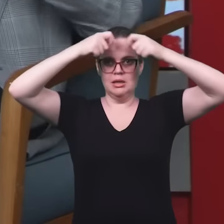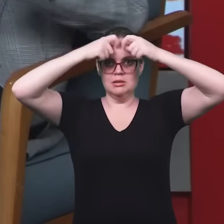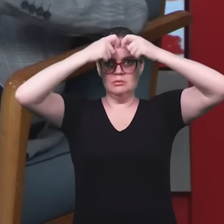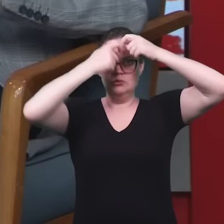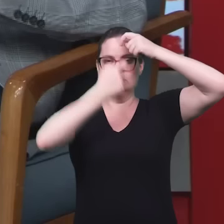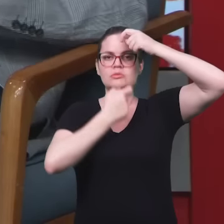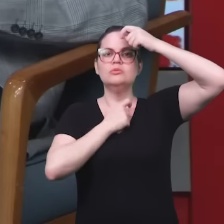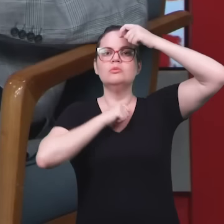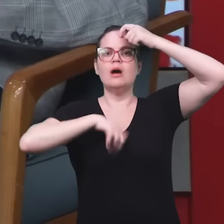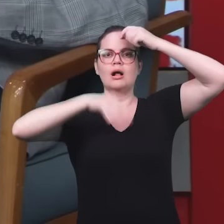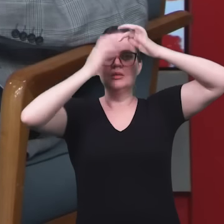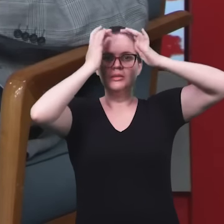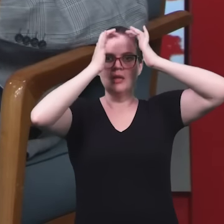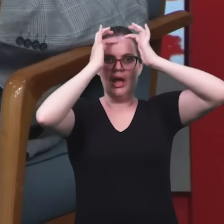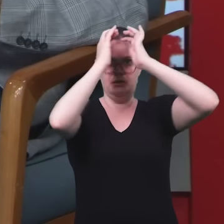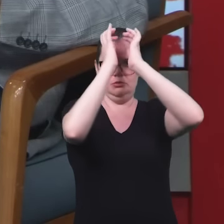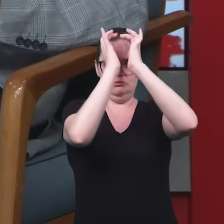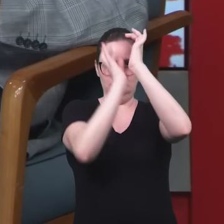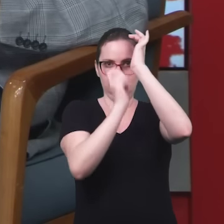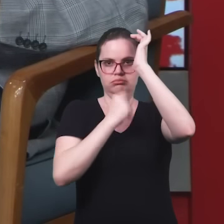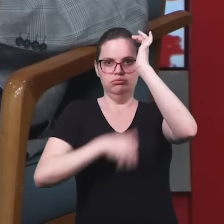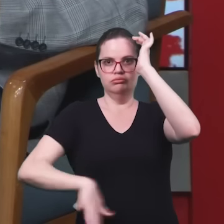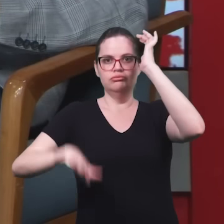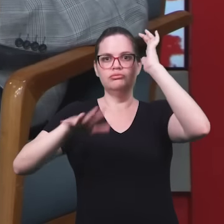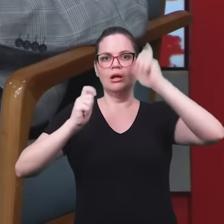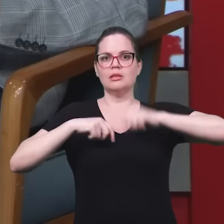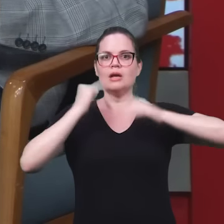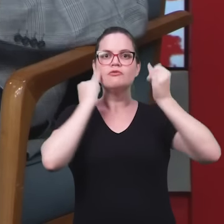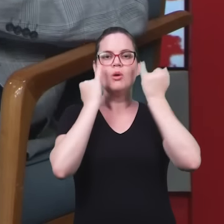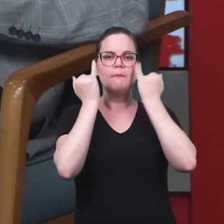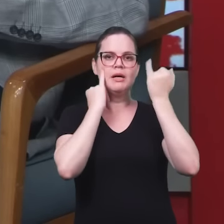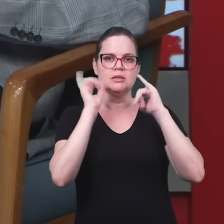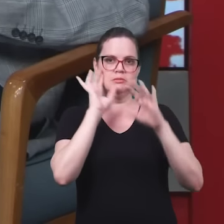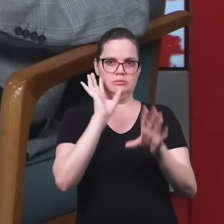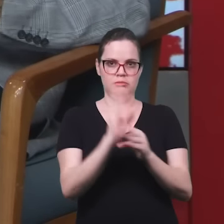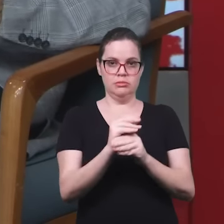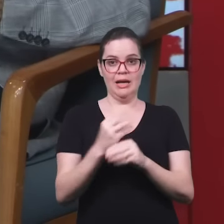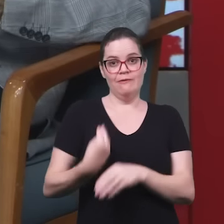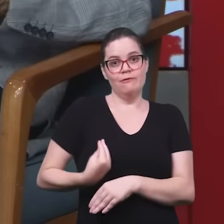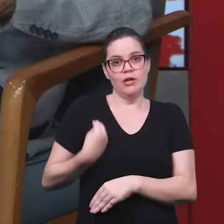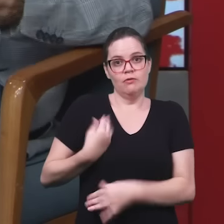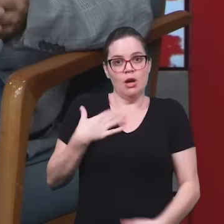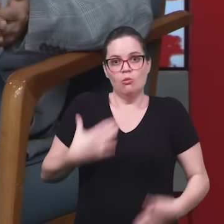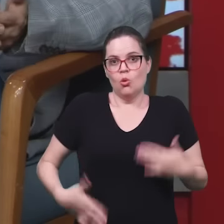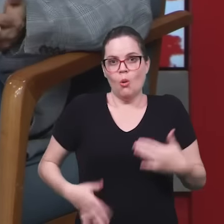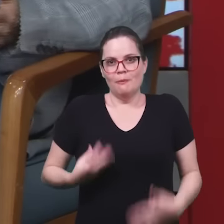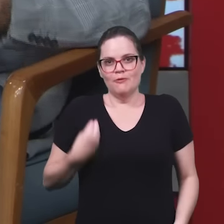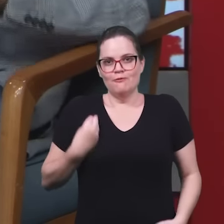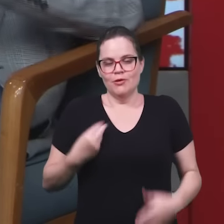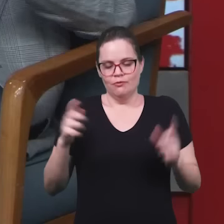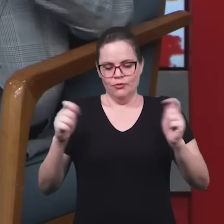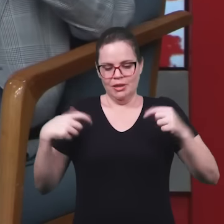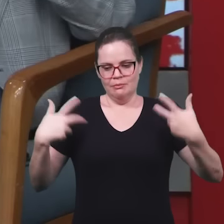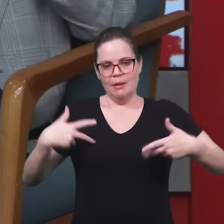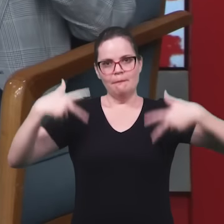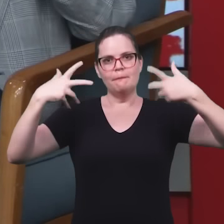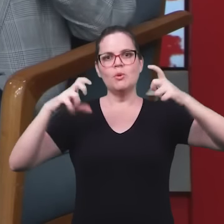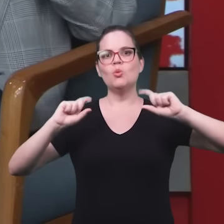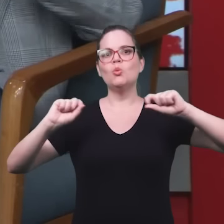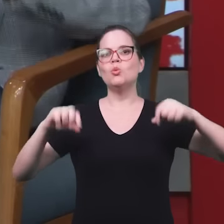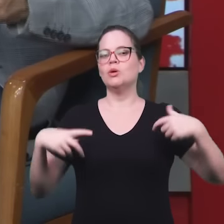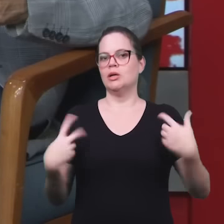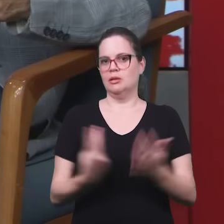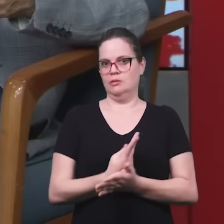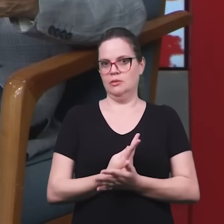a importância da igreja como um corpo vivo para ela identificar o que está se